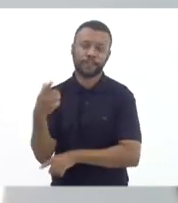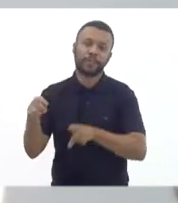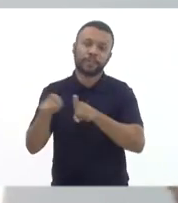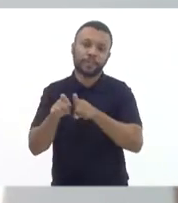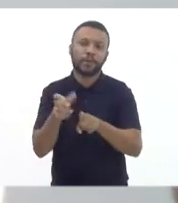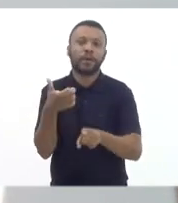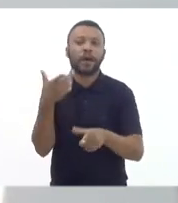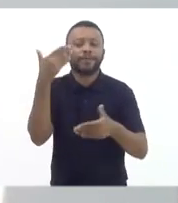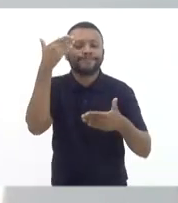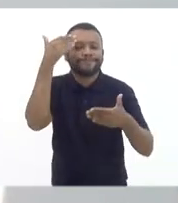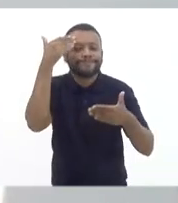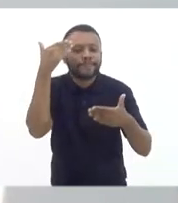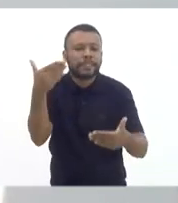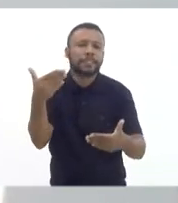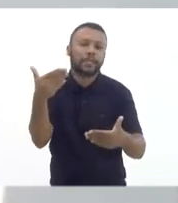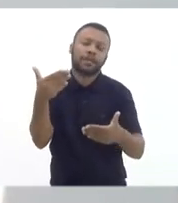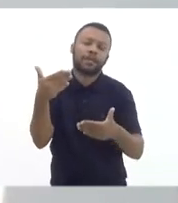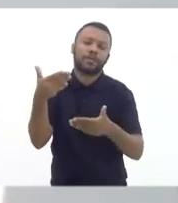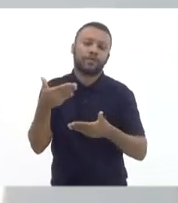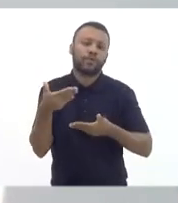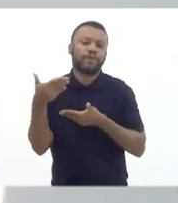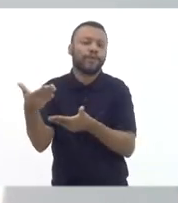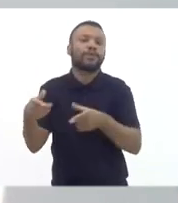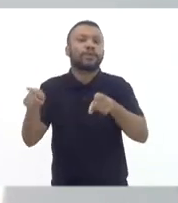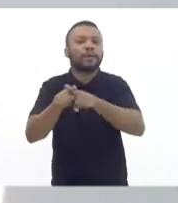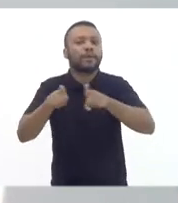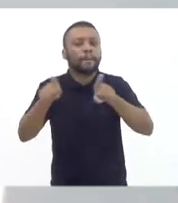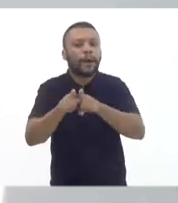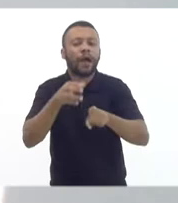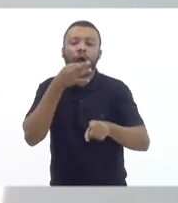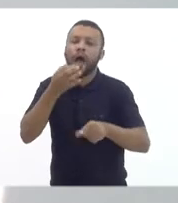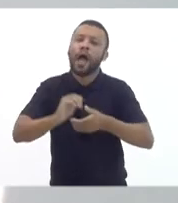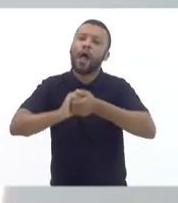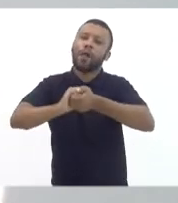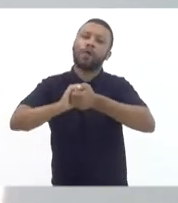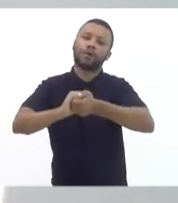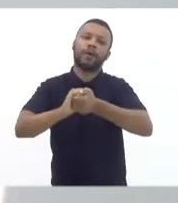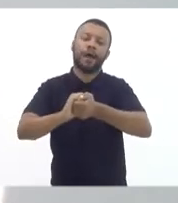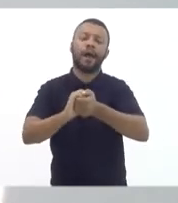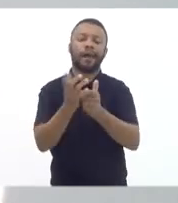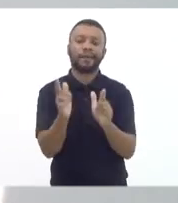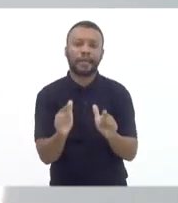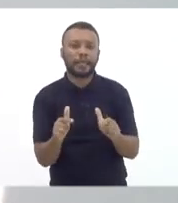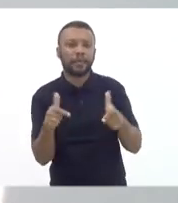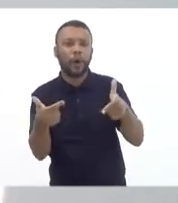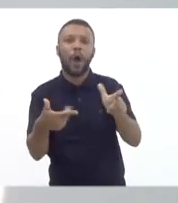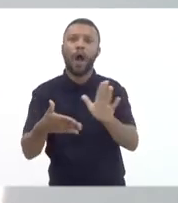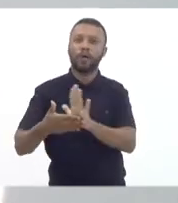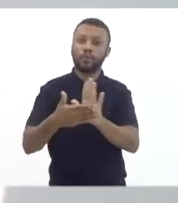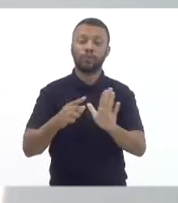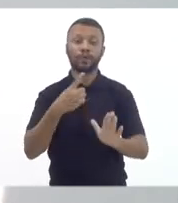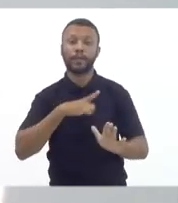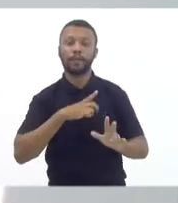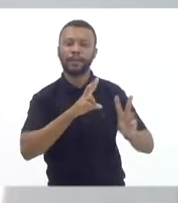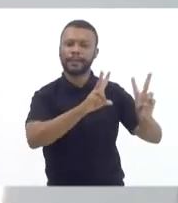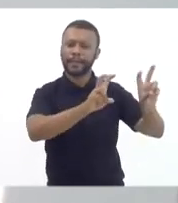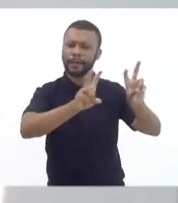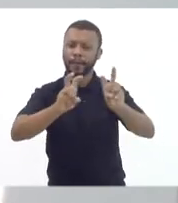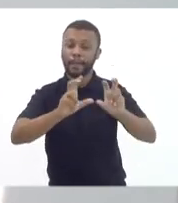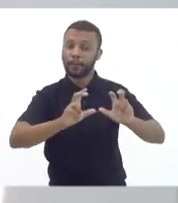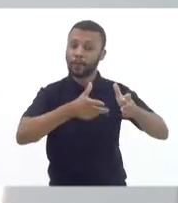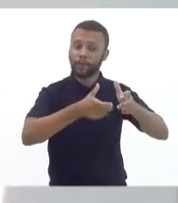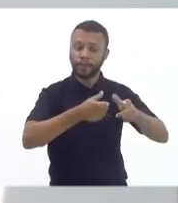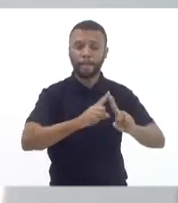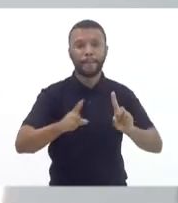o convite e elogiar à medida de que a gente tem até outras comissões temáticas, mas o senhor tem